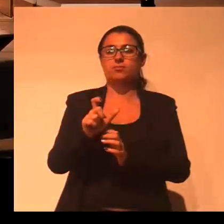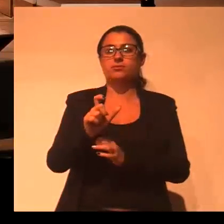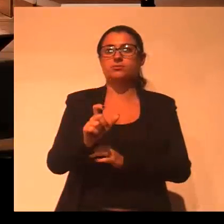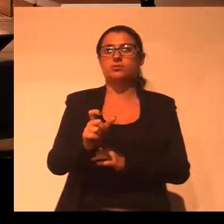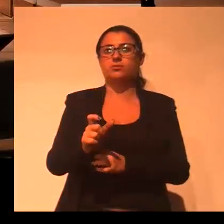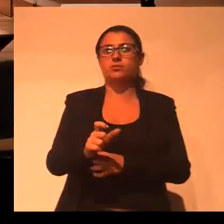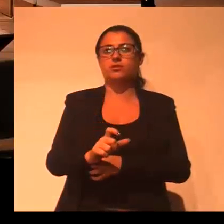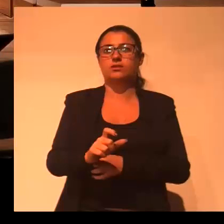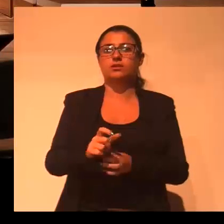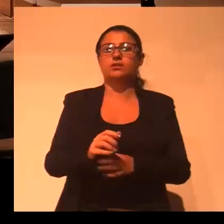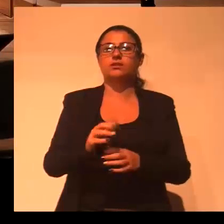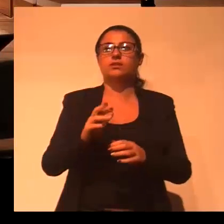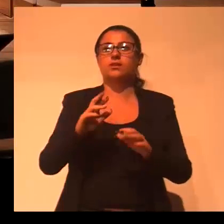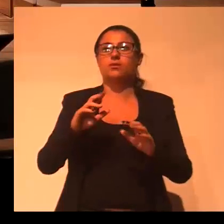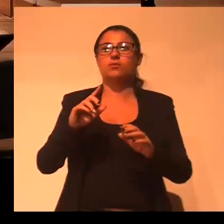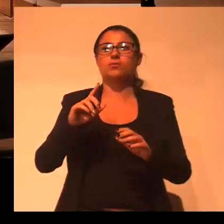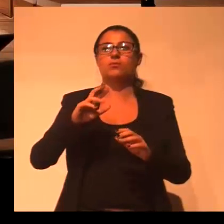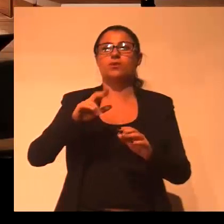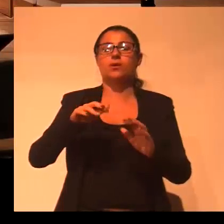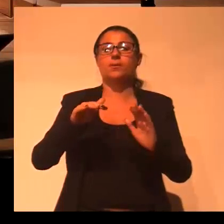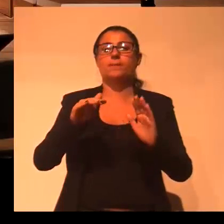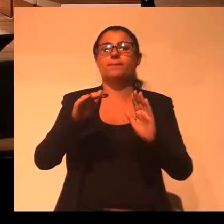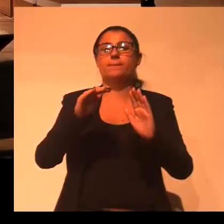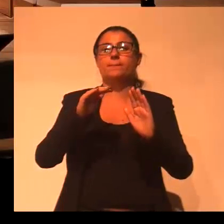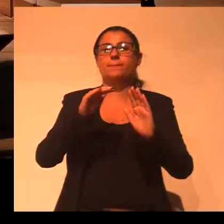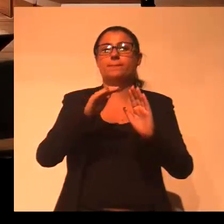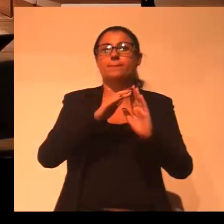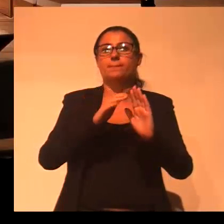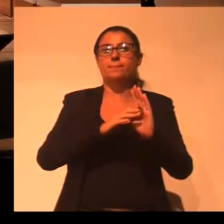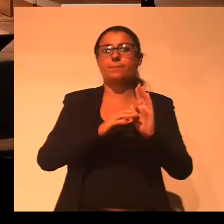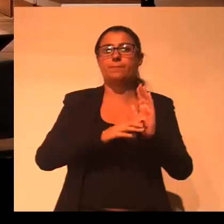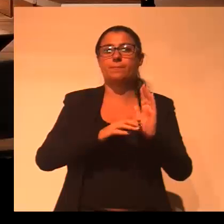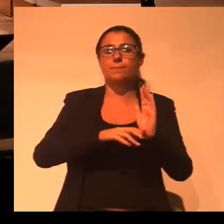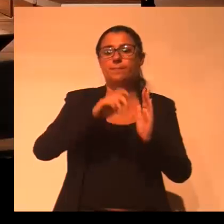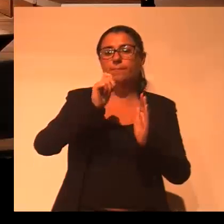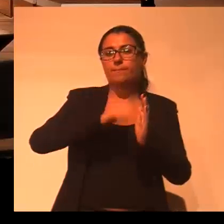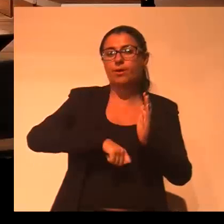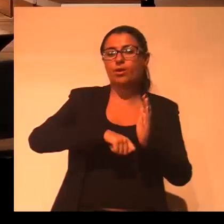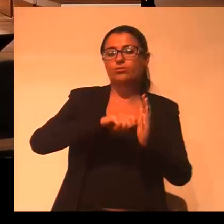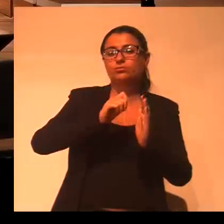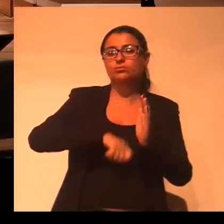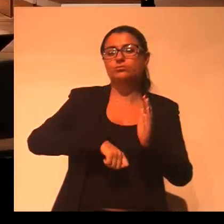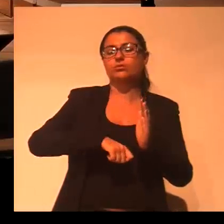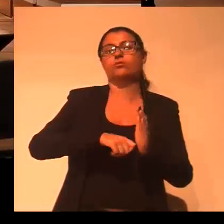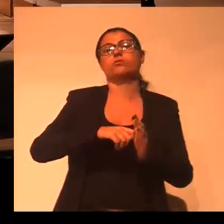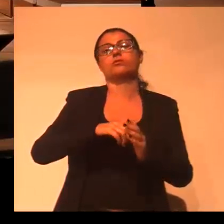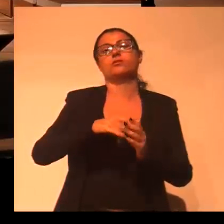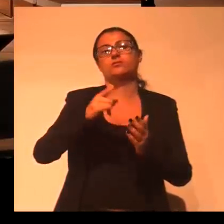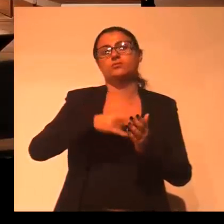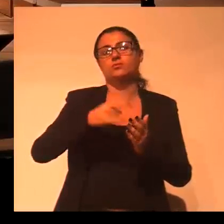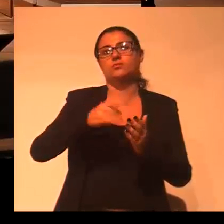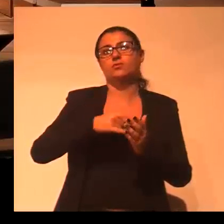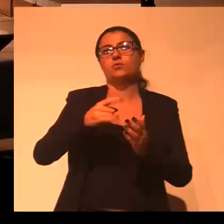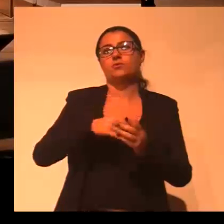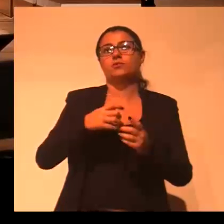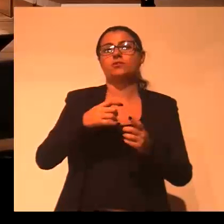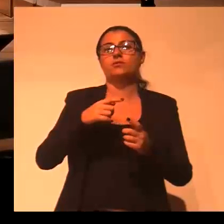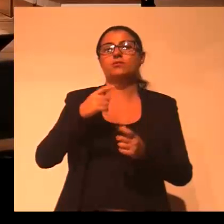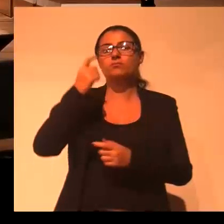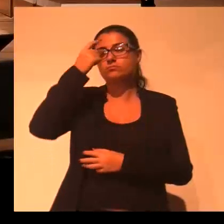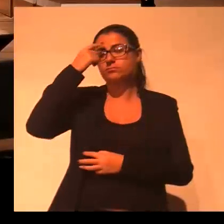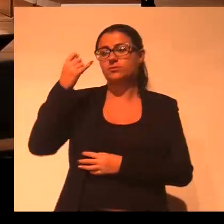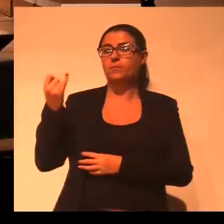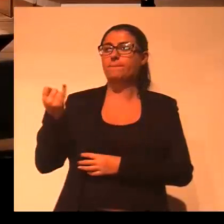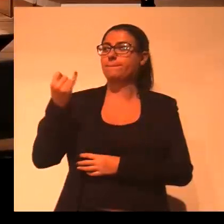pessoa, não o primeiro que foi protocolado junto ao executivo. Eu deixo registrado porque eu acho que é importante, senhor presidente, e fala o presidente